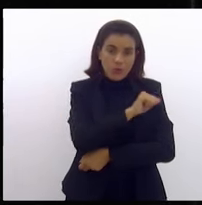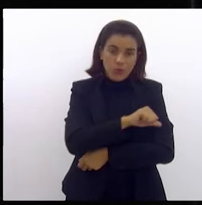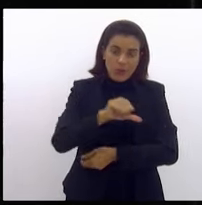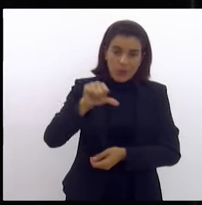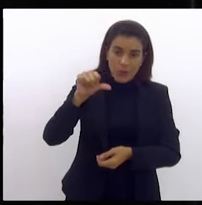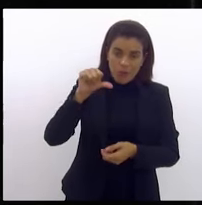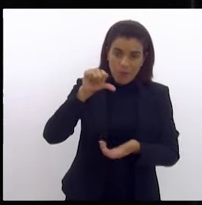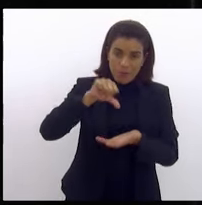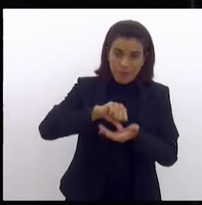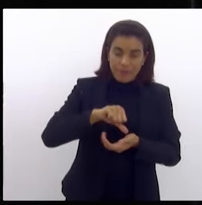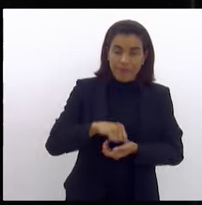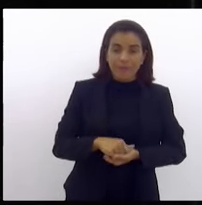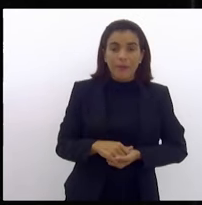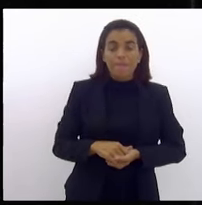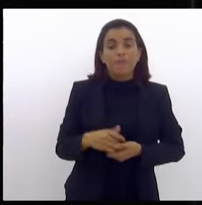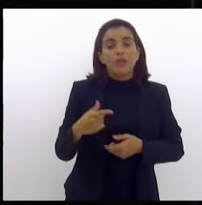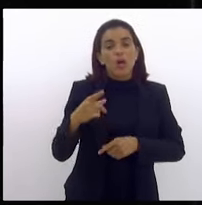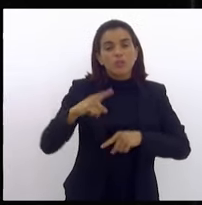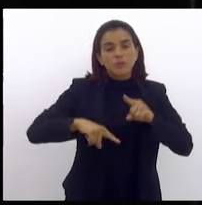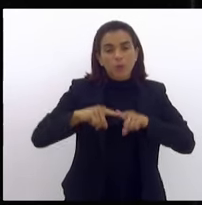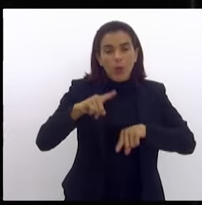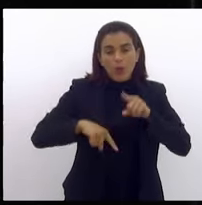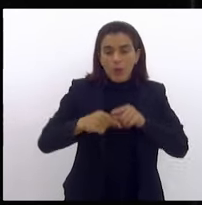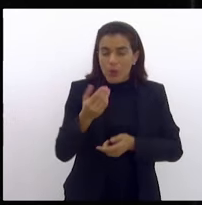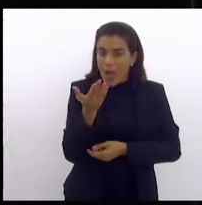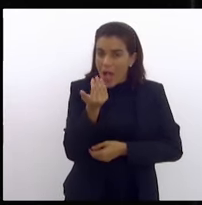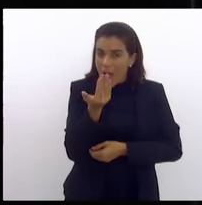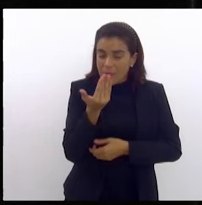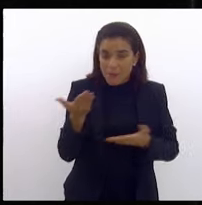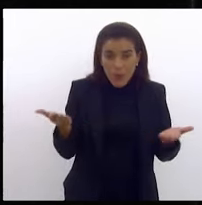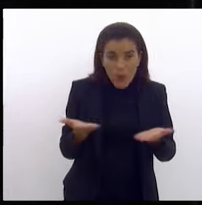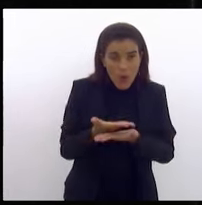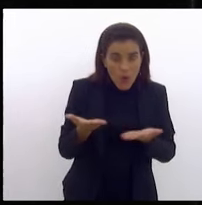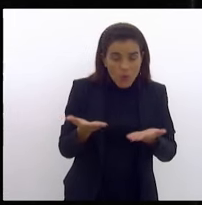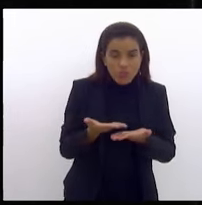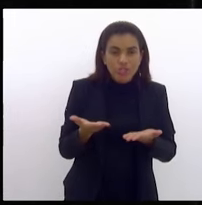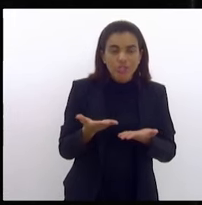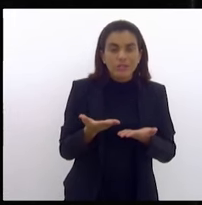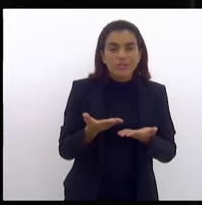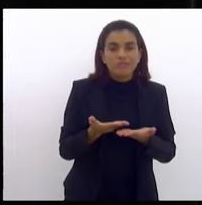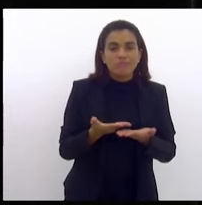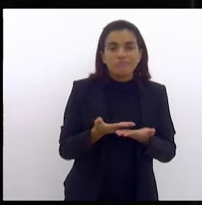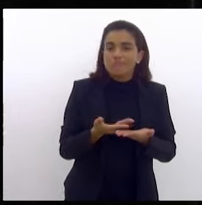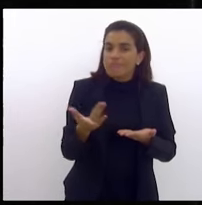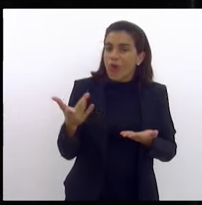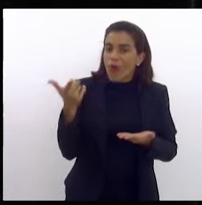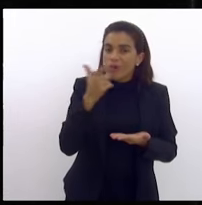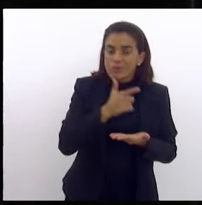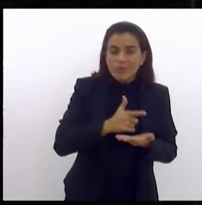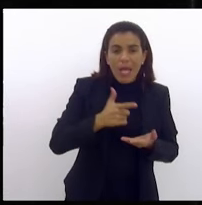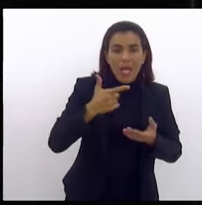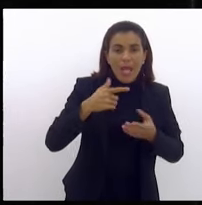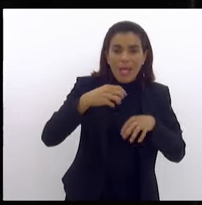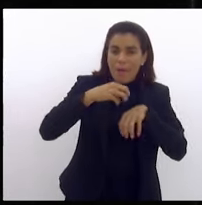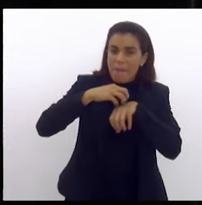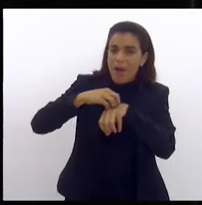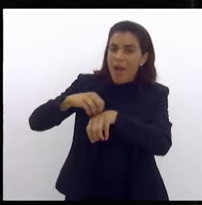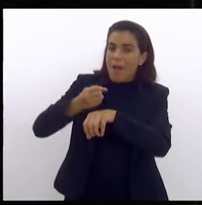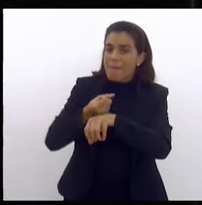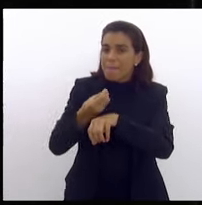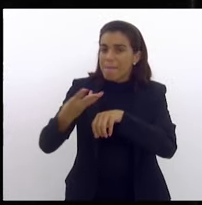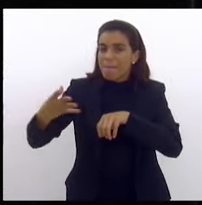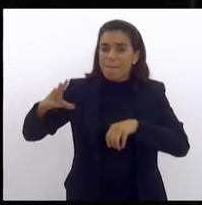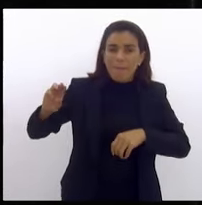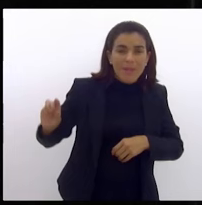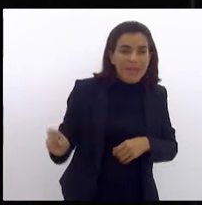também. Nossos produtos alimentícios hoje chegam a milhares de pessoas também aqui na nossa